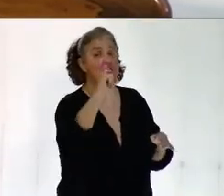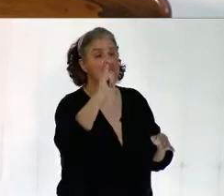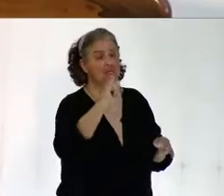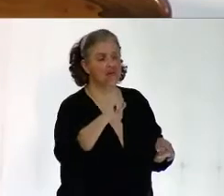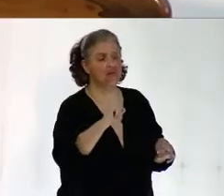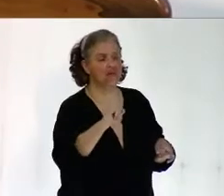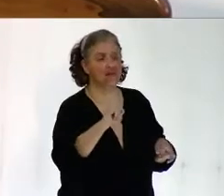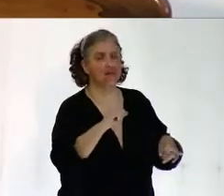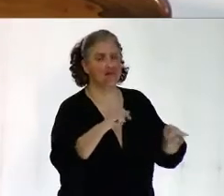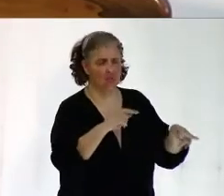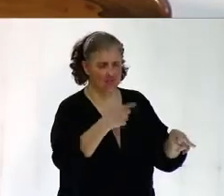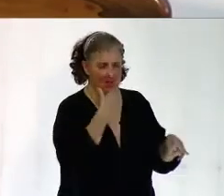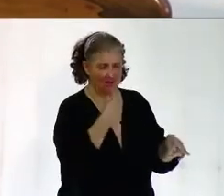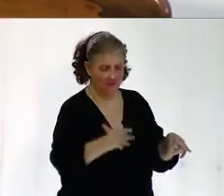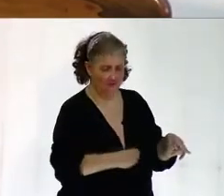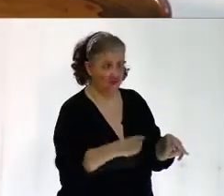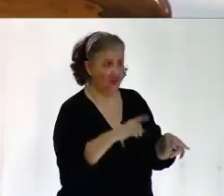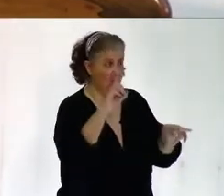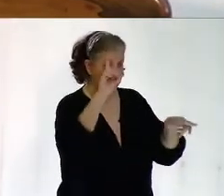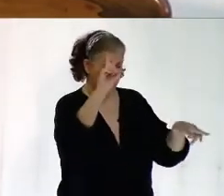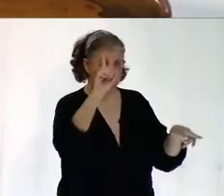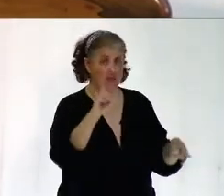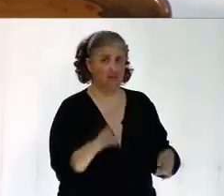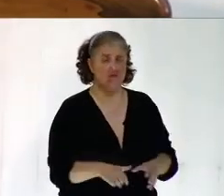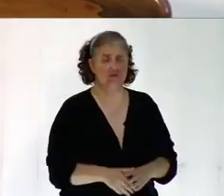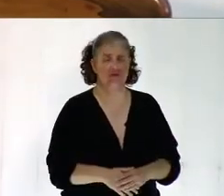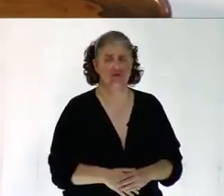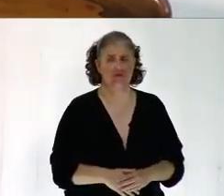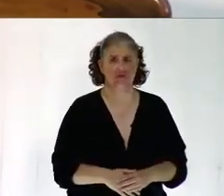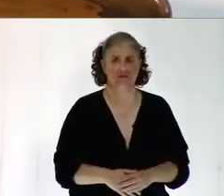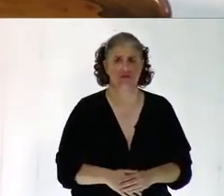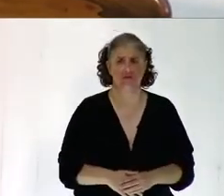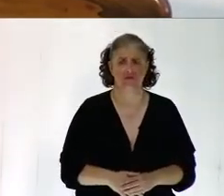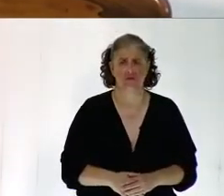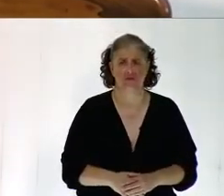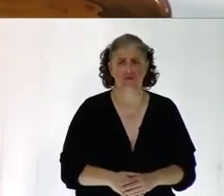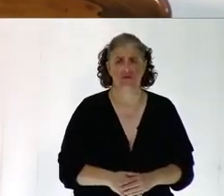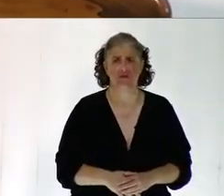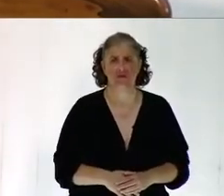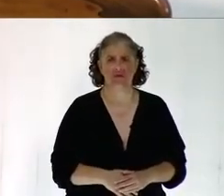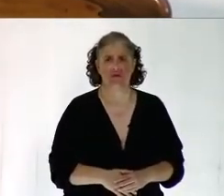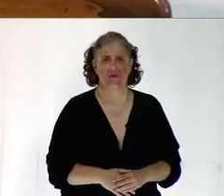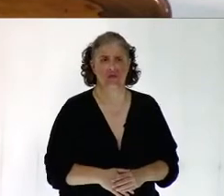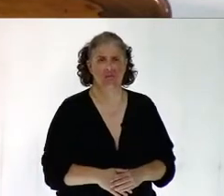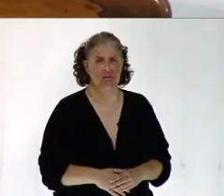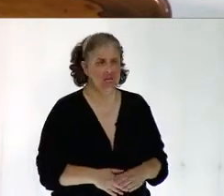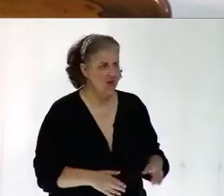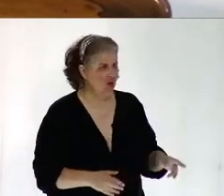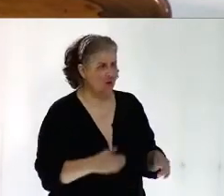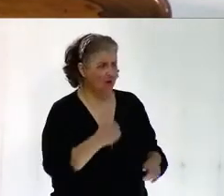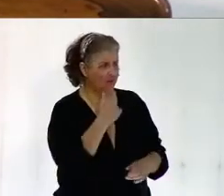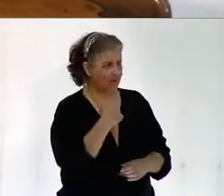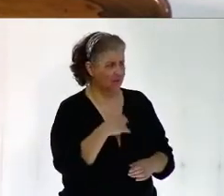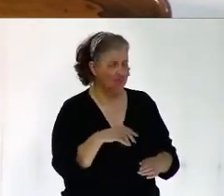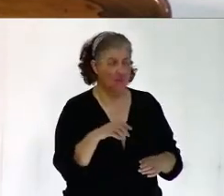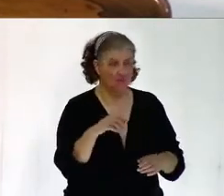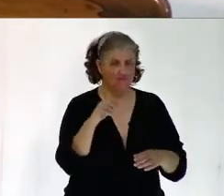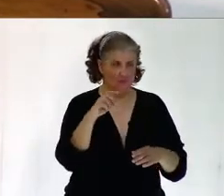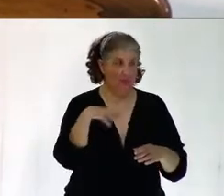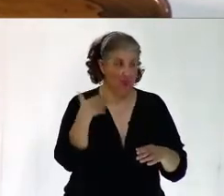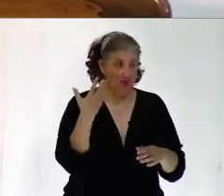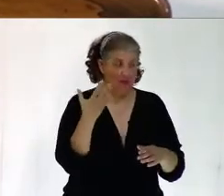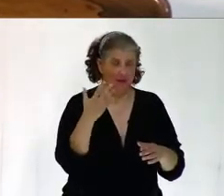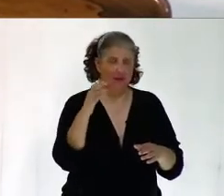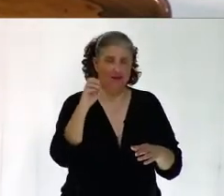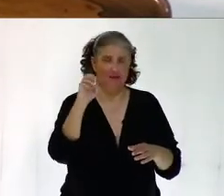disse foi isso mesmo que deus disse não comereis da árvore foi